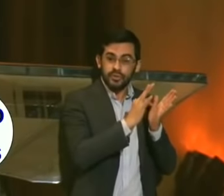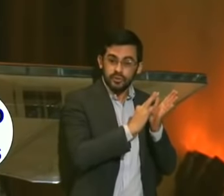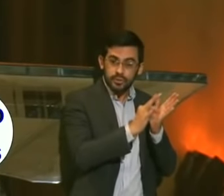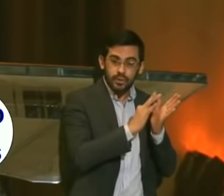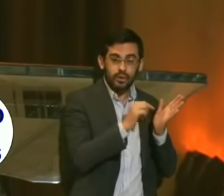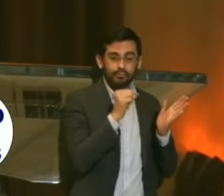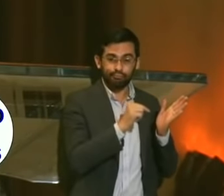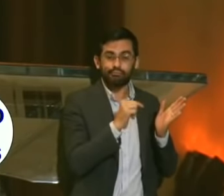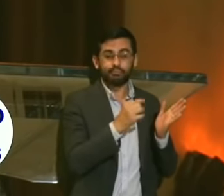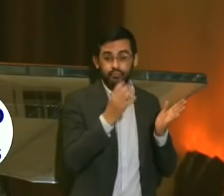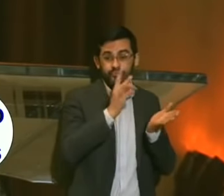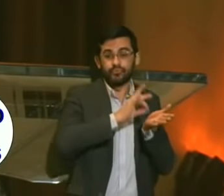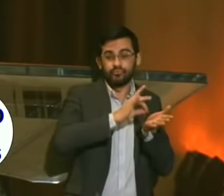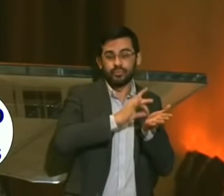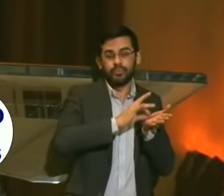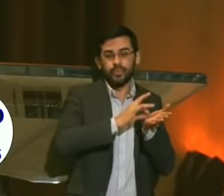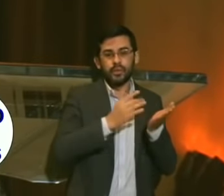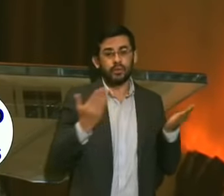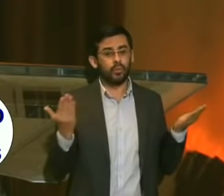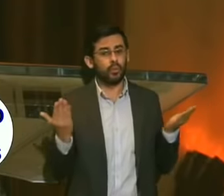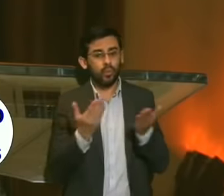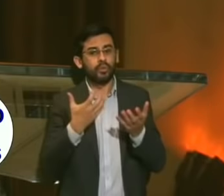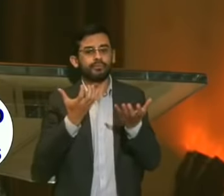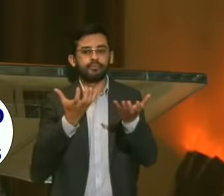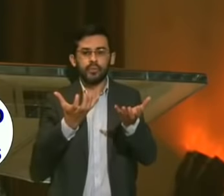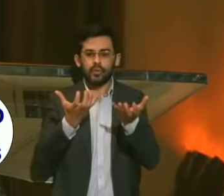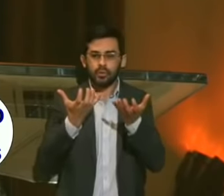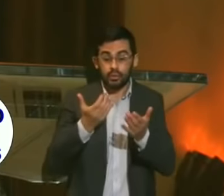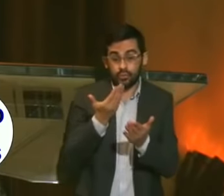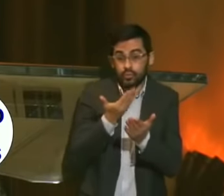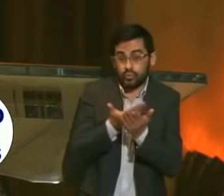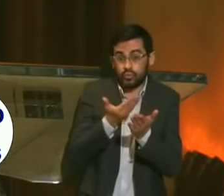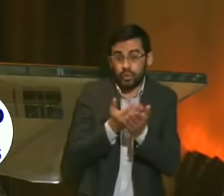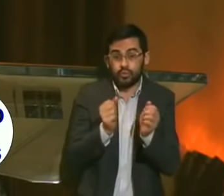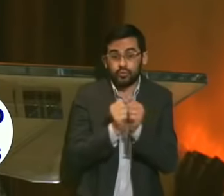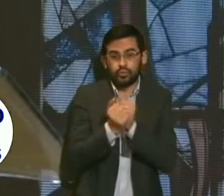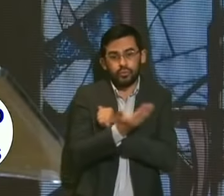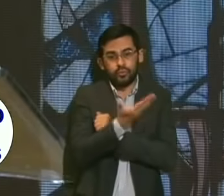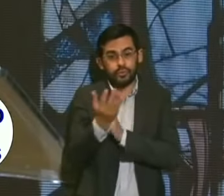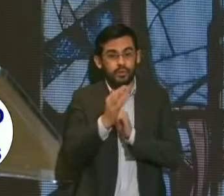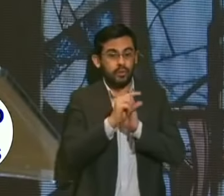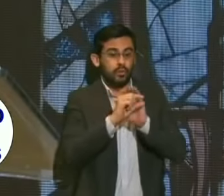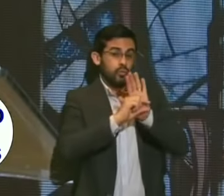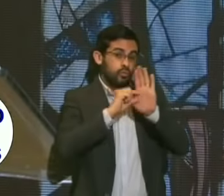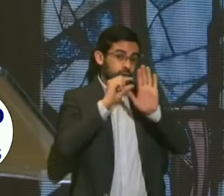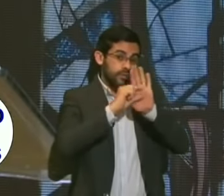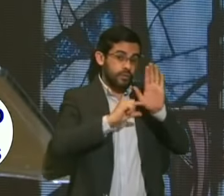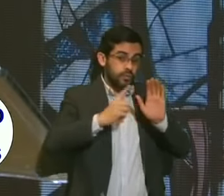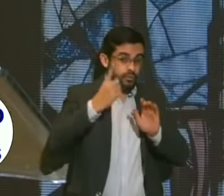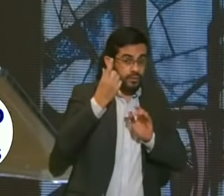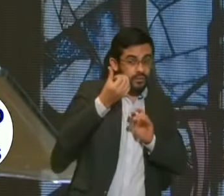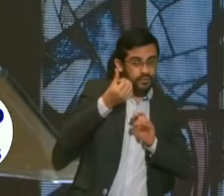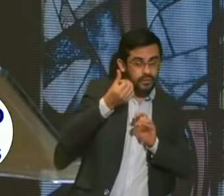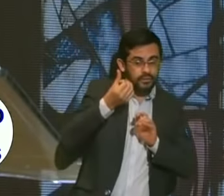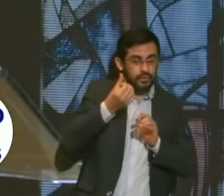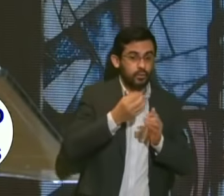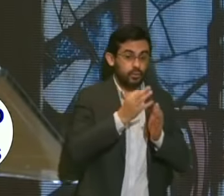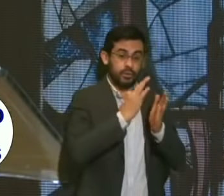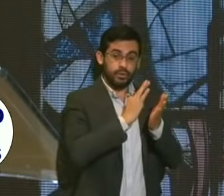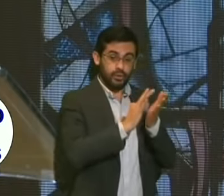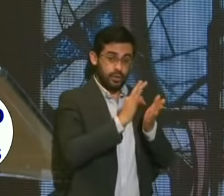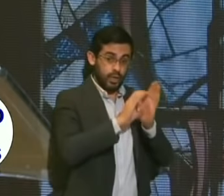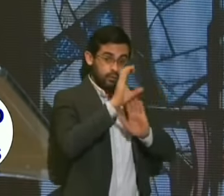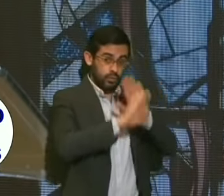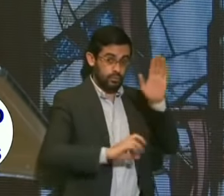Tiago. E hoje eu queria estudar com vocês o versículo 16,